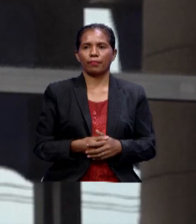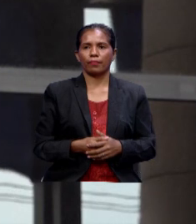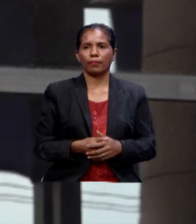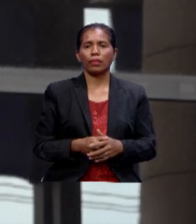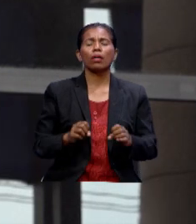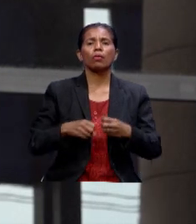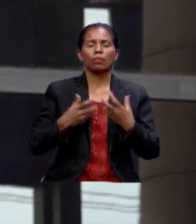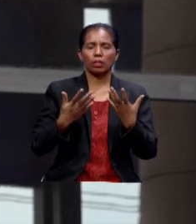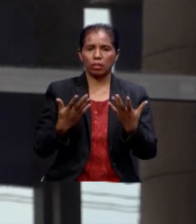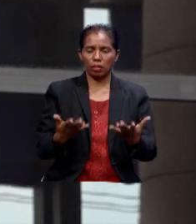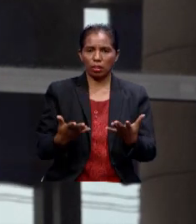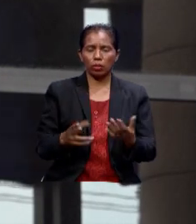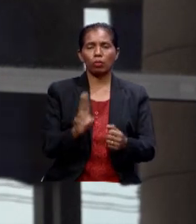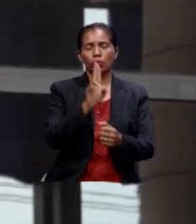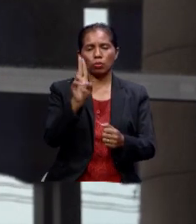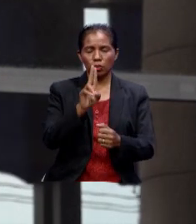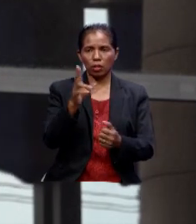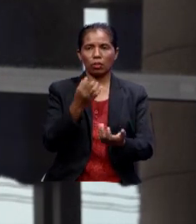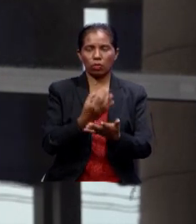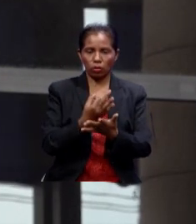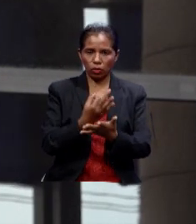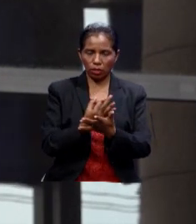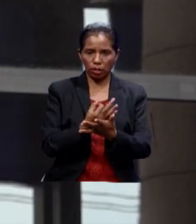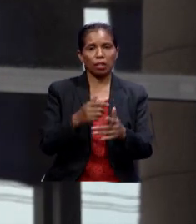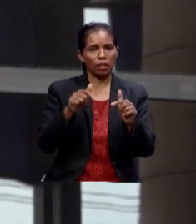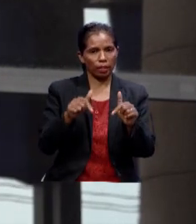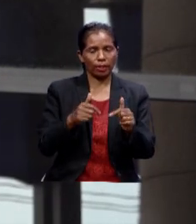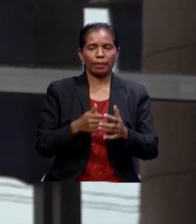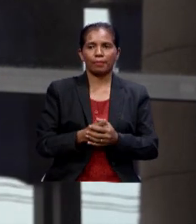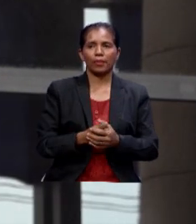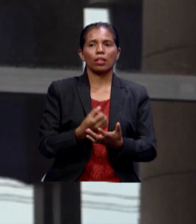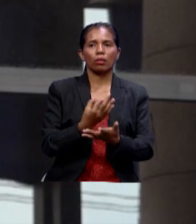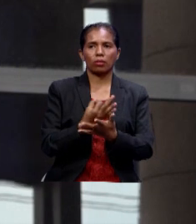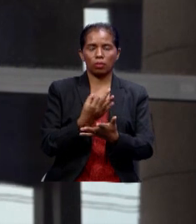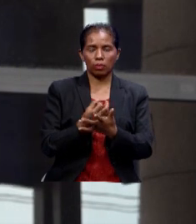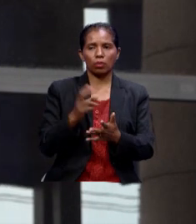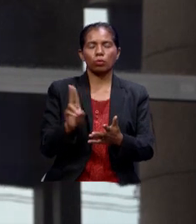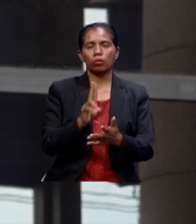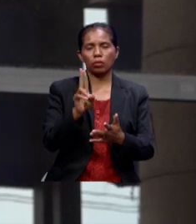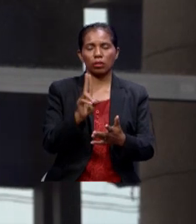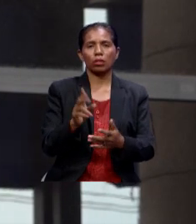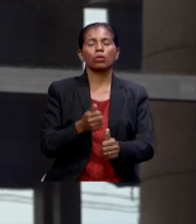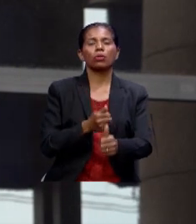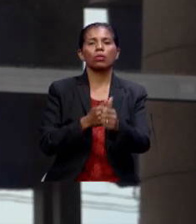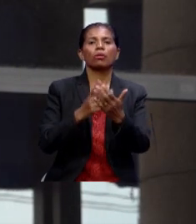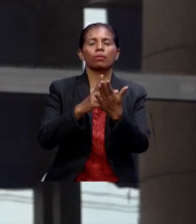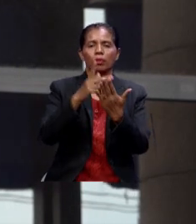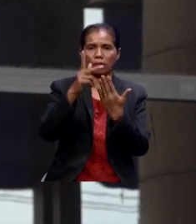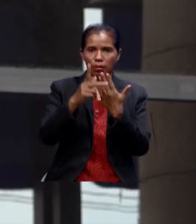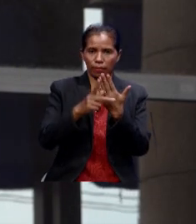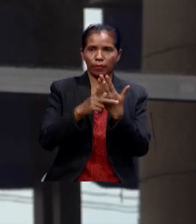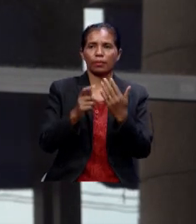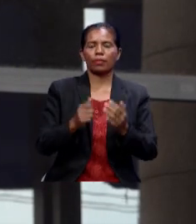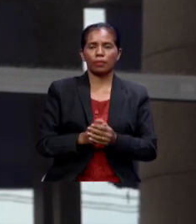Começa a tu executa o orçamento e da lei. Orçamento executa o teu programa.